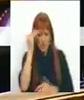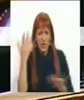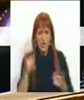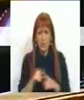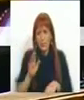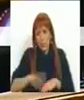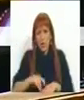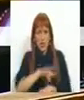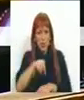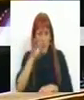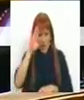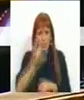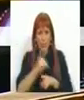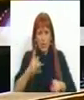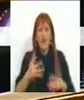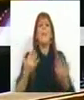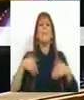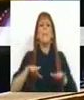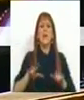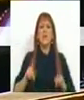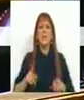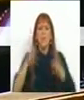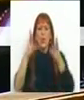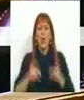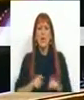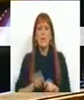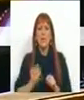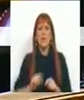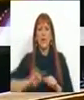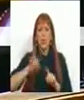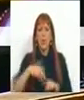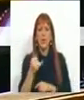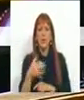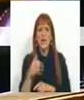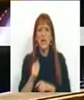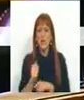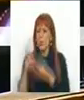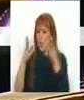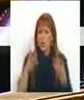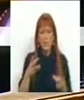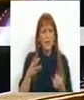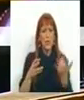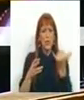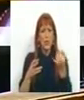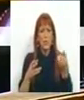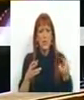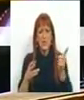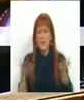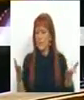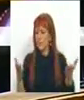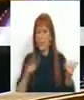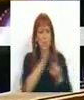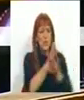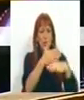por circunstâncias que todos conhecemos, mas sim o orçamento de 2015 com o orçamento de 2016 para